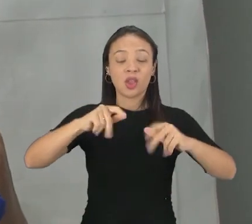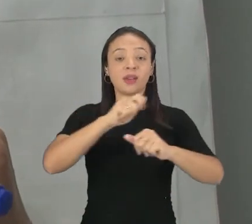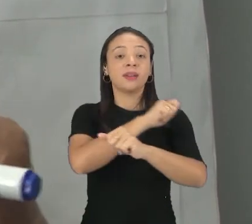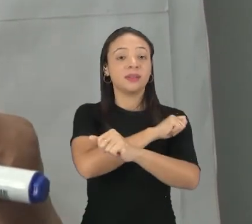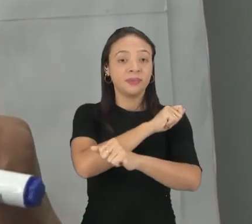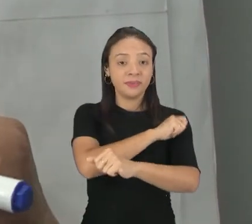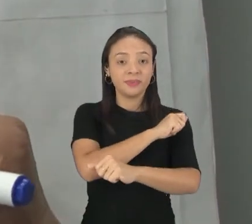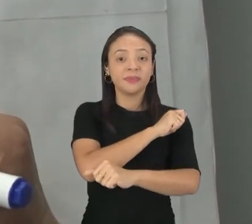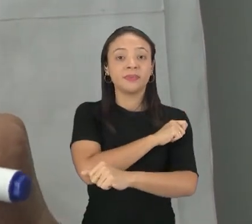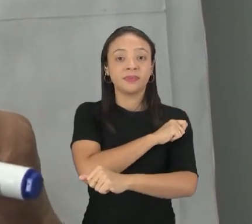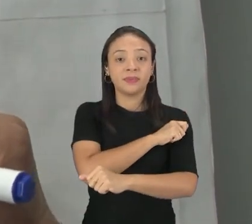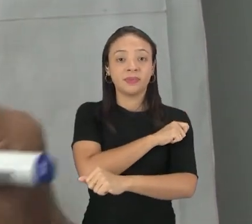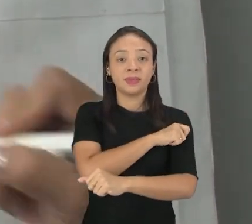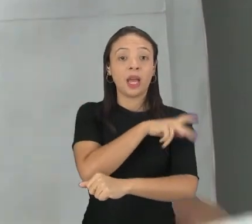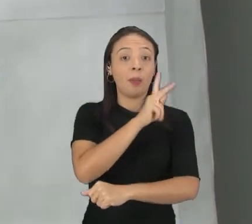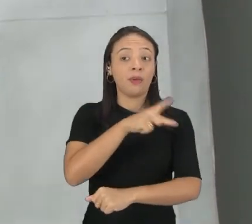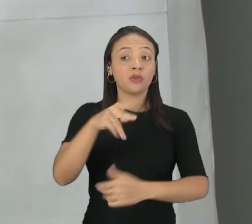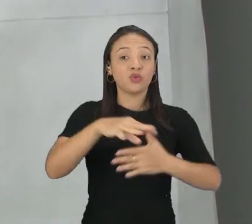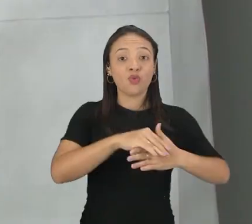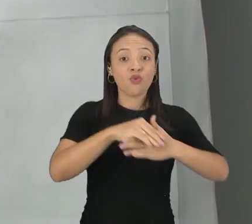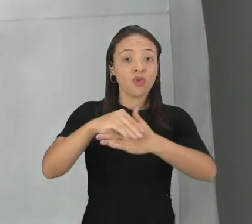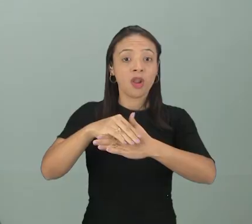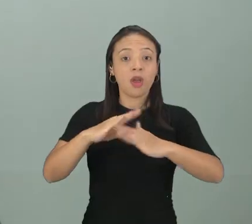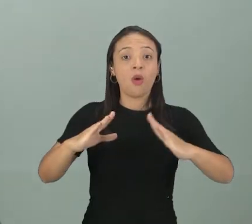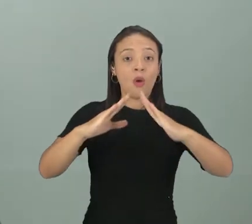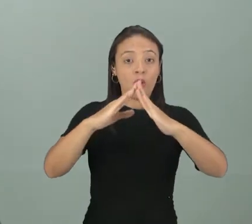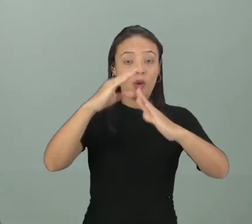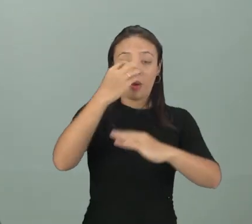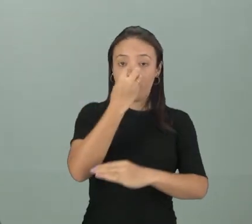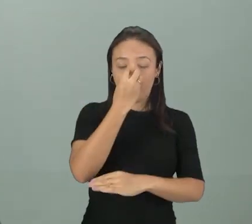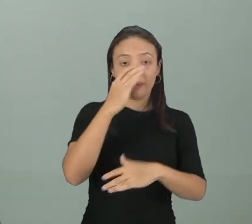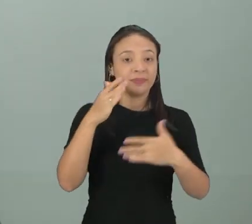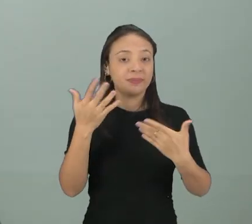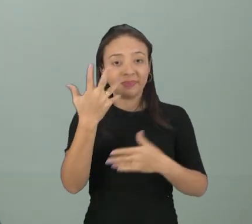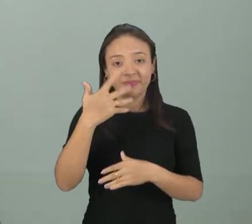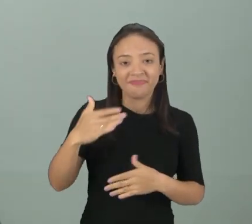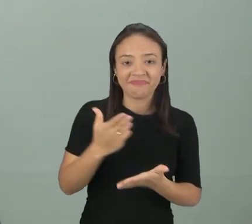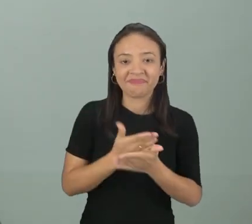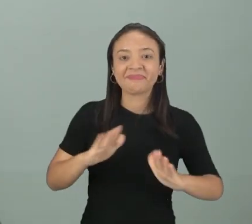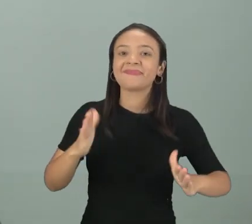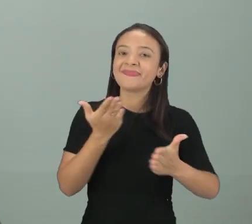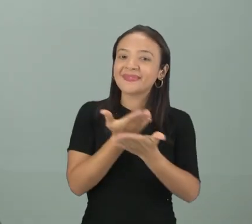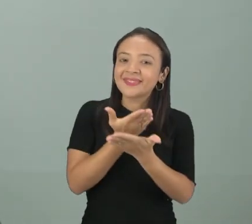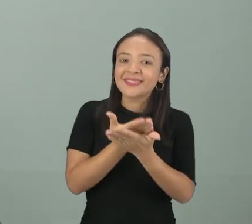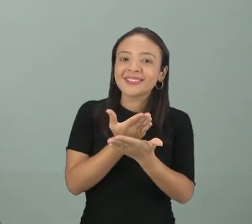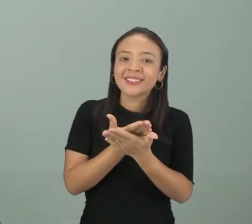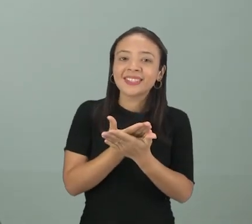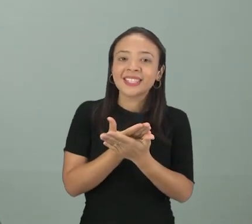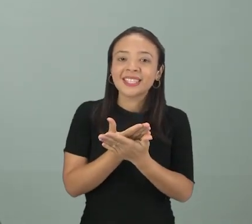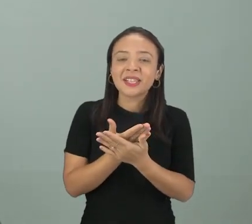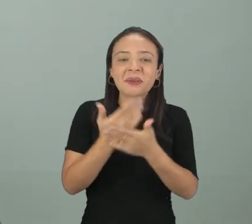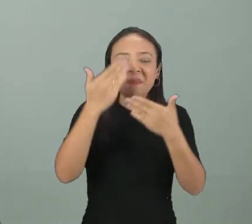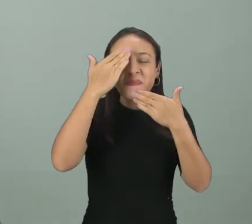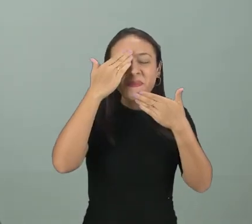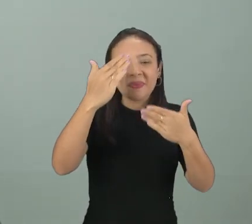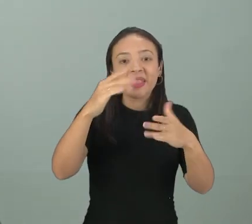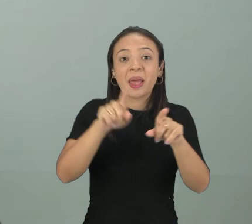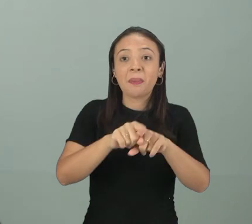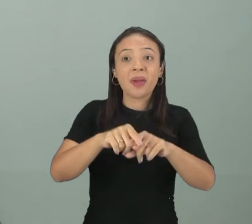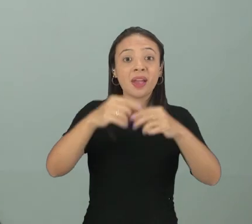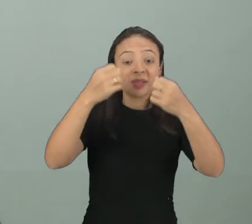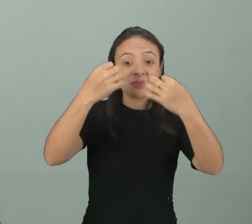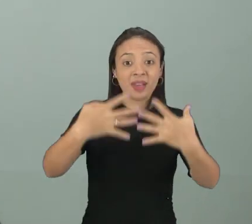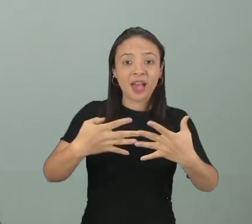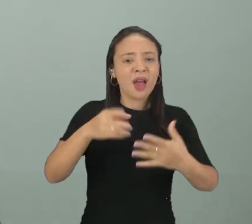total de alunos da professora Leila que foram ao circo e crianças a nossa aula chegou ao fim te agradeço